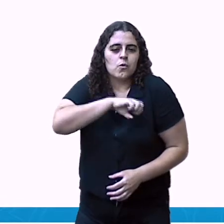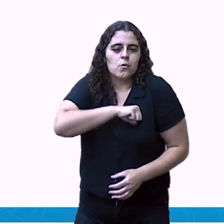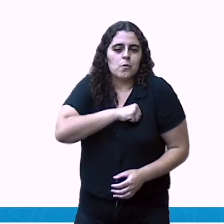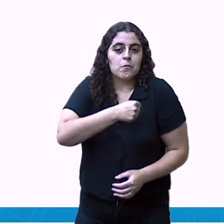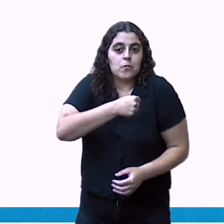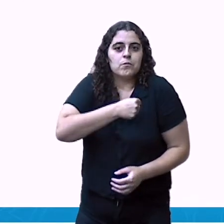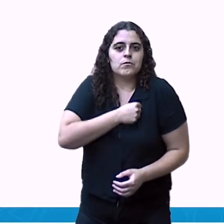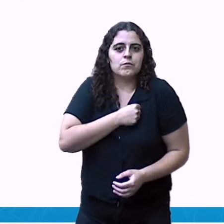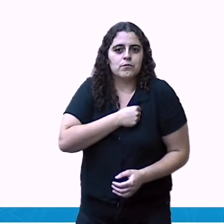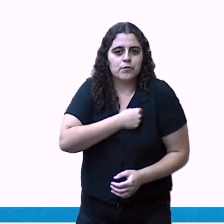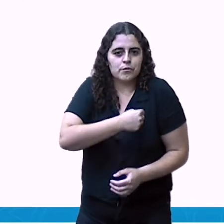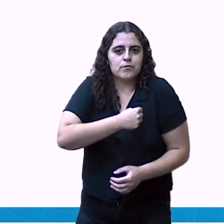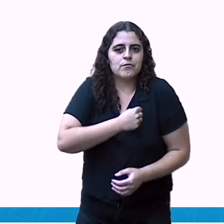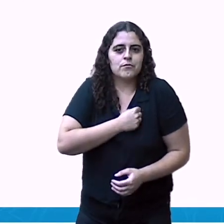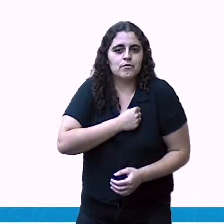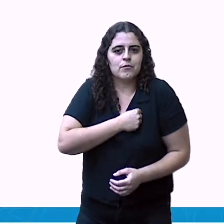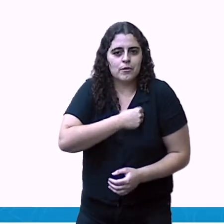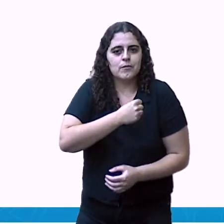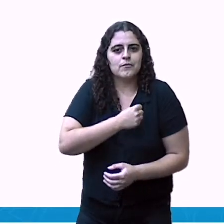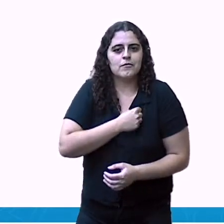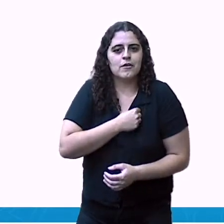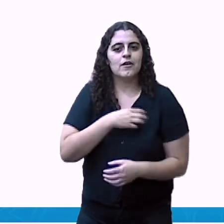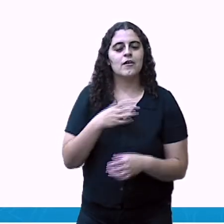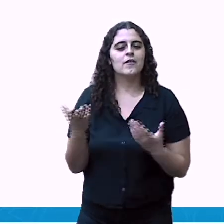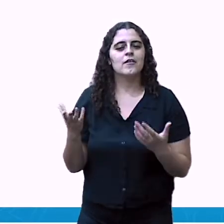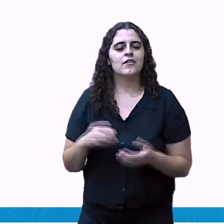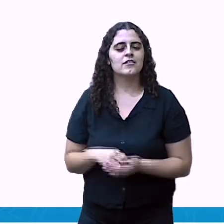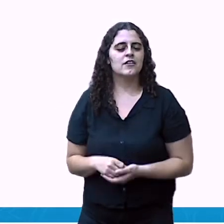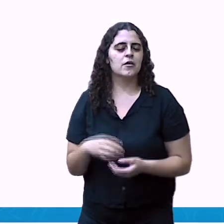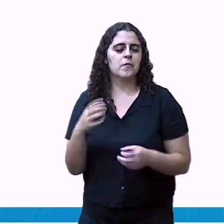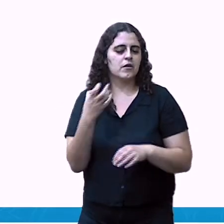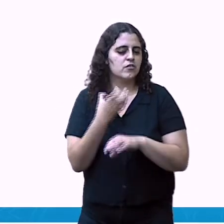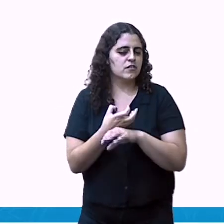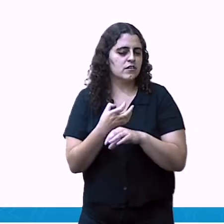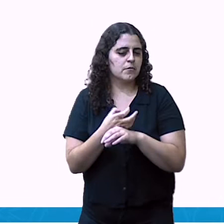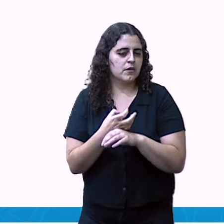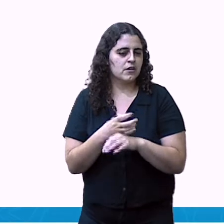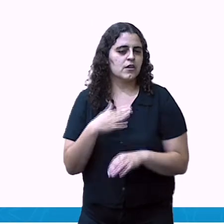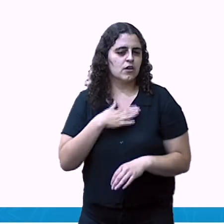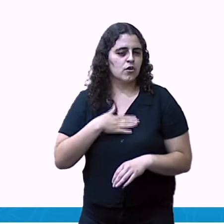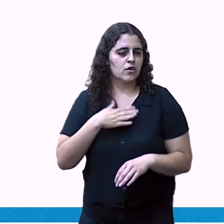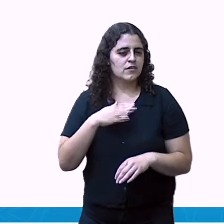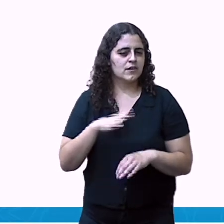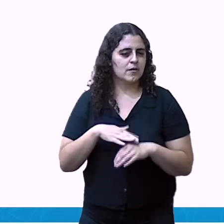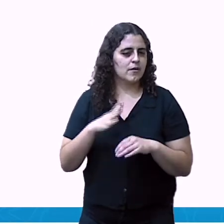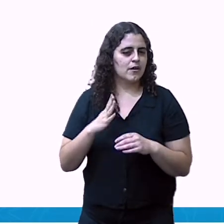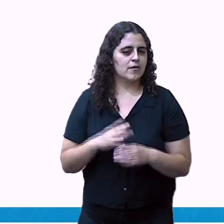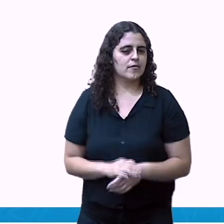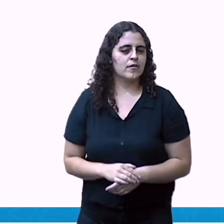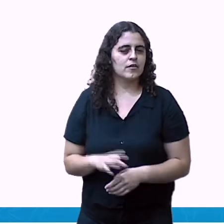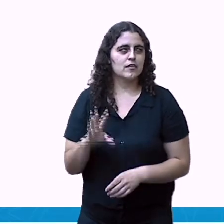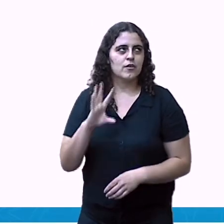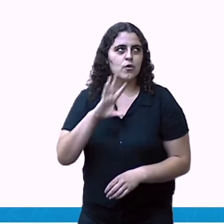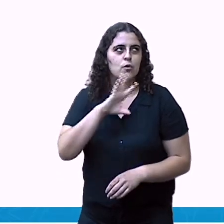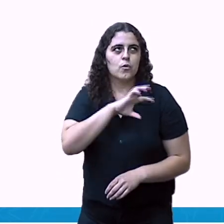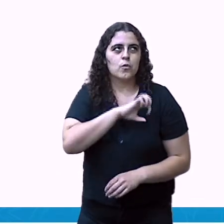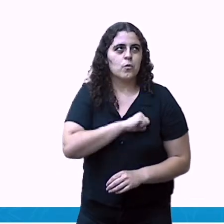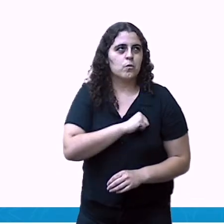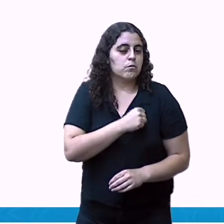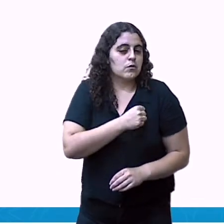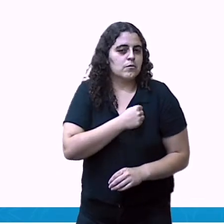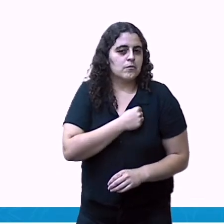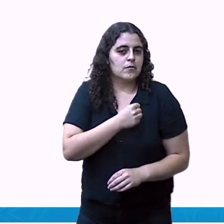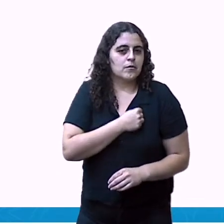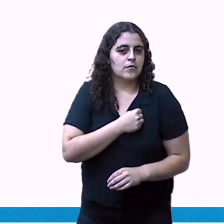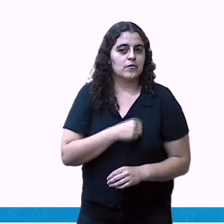minha sala de aula, por uma matéria, quem aí não tem uma matéria preferida? Estou apaixonado pela matéria